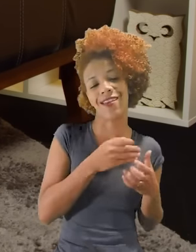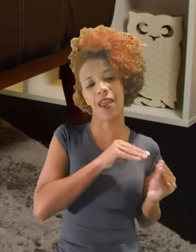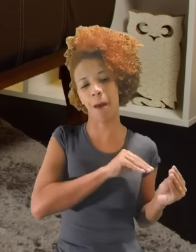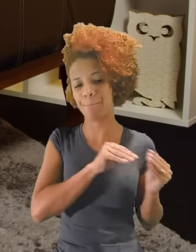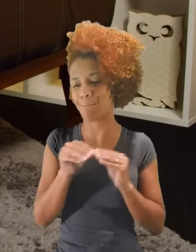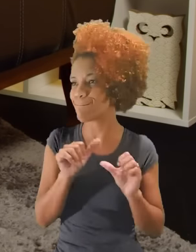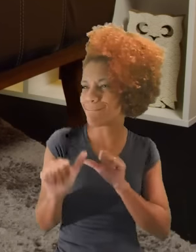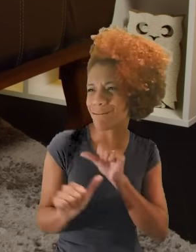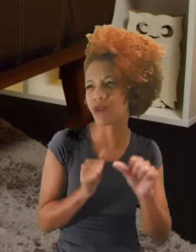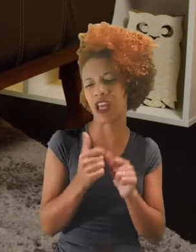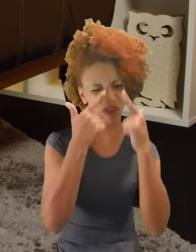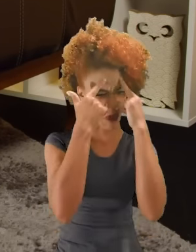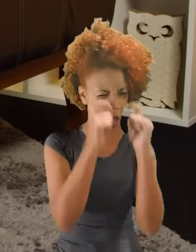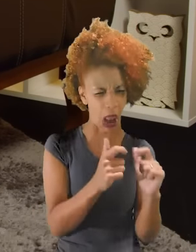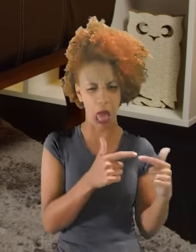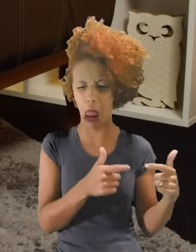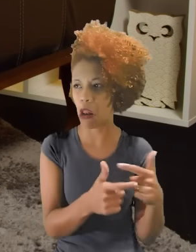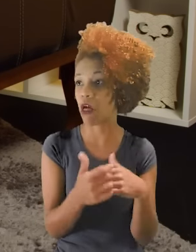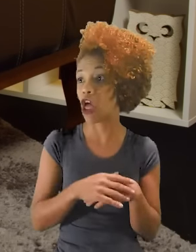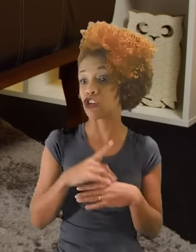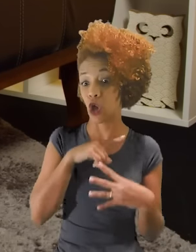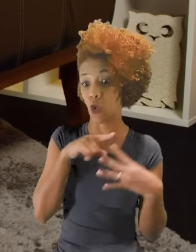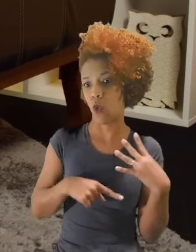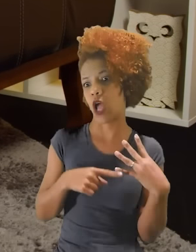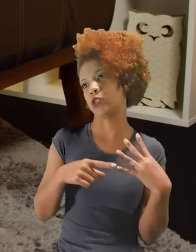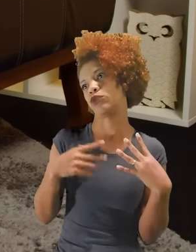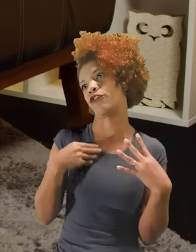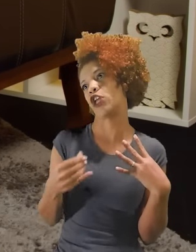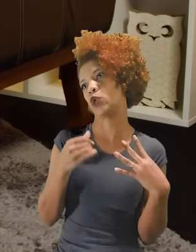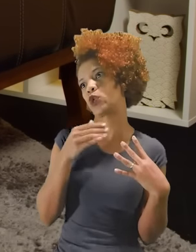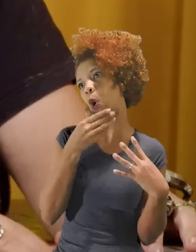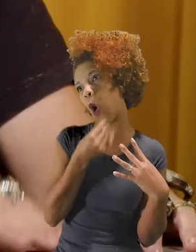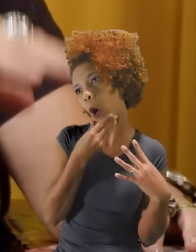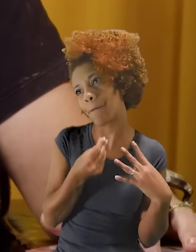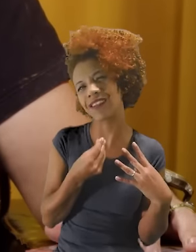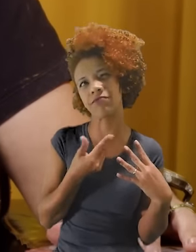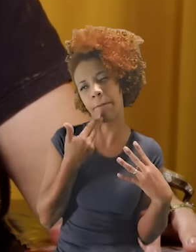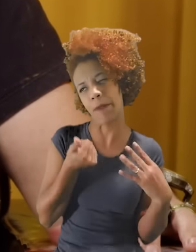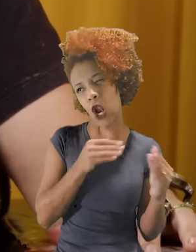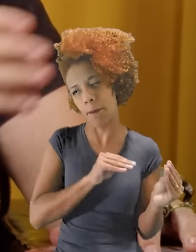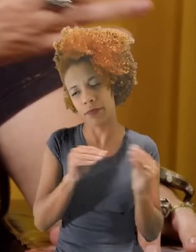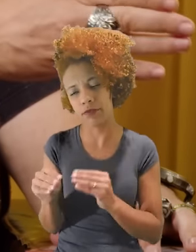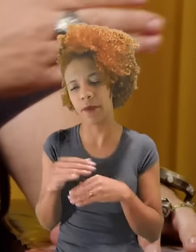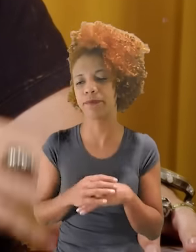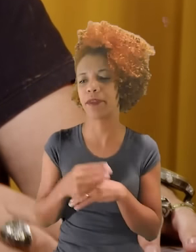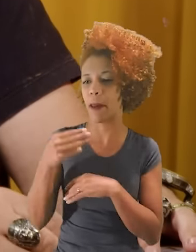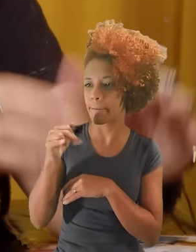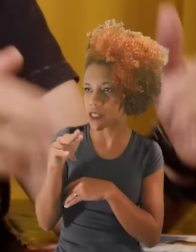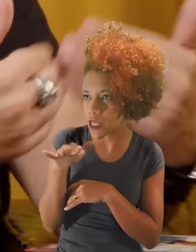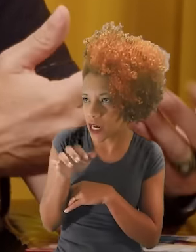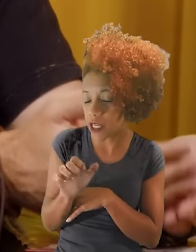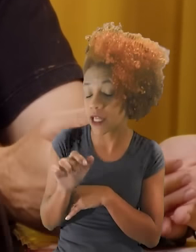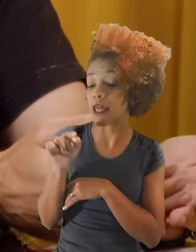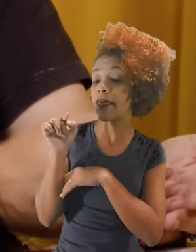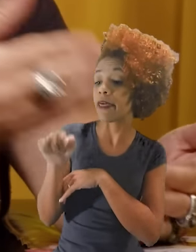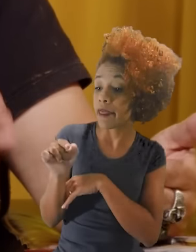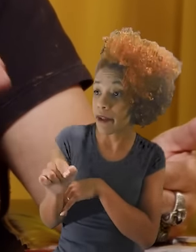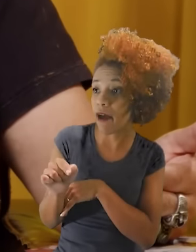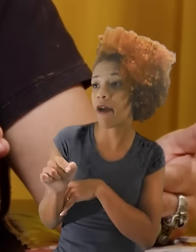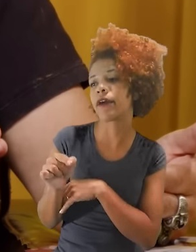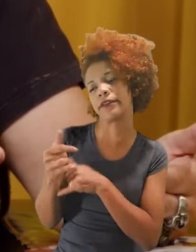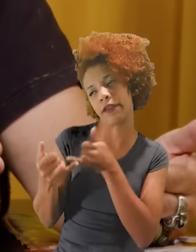de violência, de drogas e tal. E, pô, ele tinha 4 filhos homens, né? Então ele falou assim, não, eu prefiro sair daqui. E aí eles foram para Marceline, no Missouri, e lá sim, é